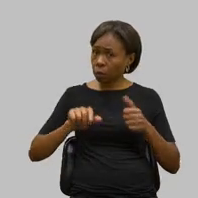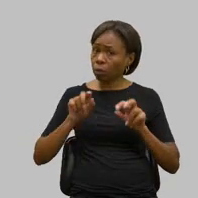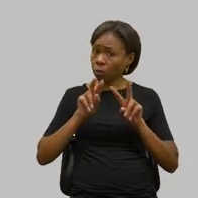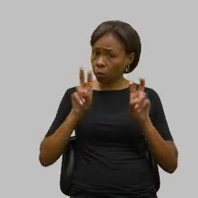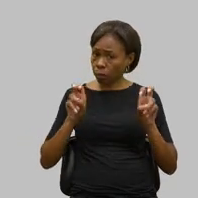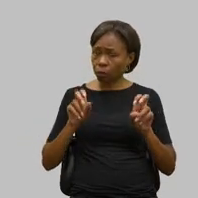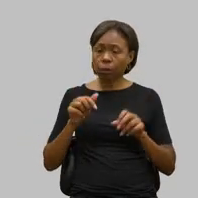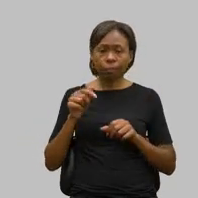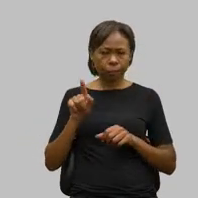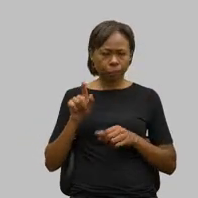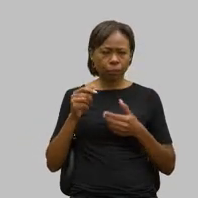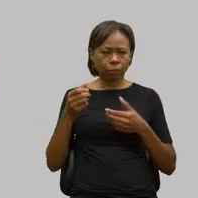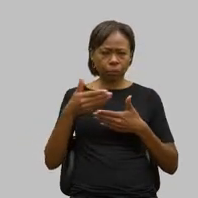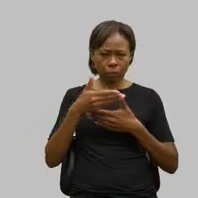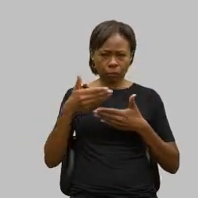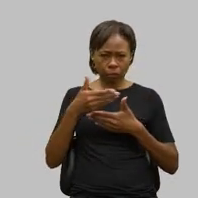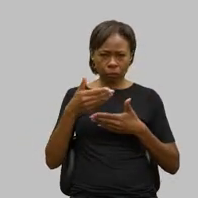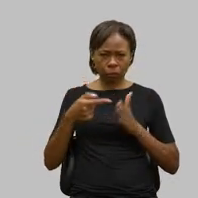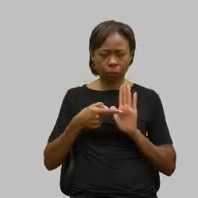um slide ali, por favor.